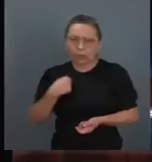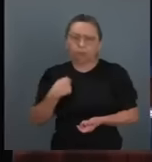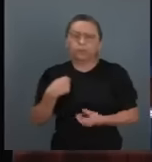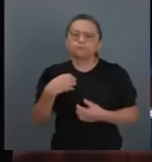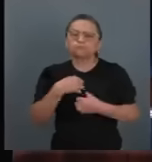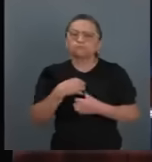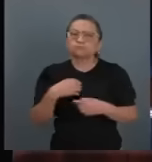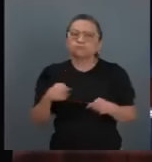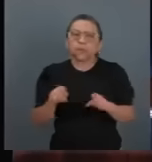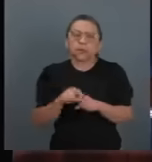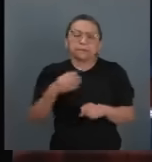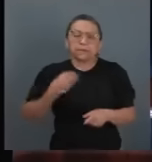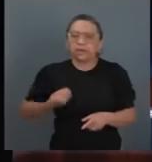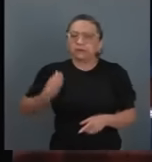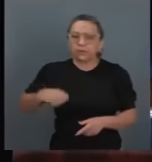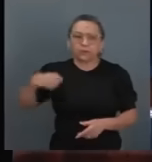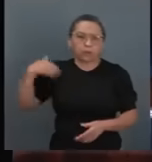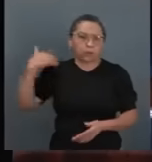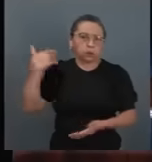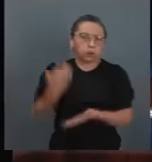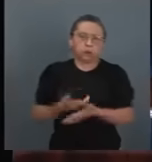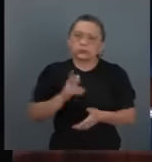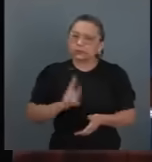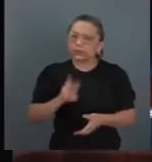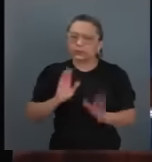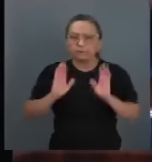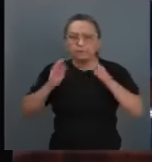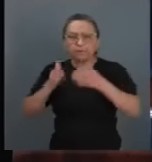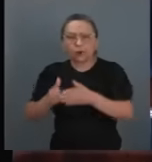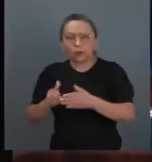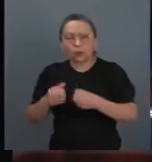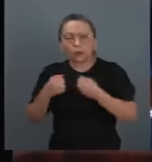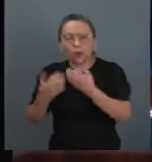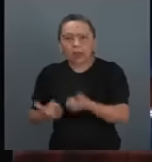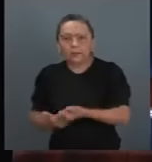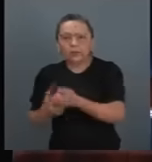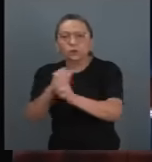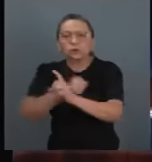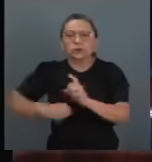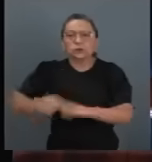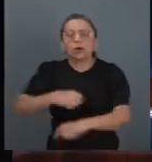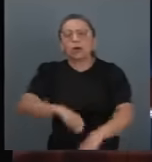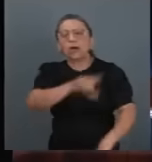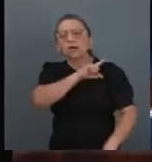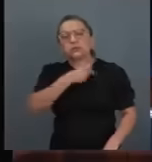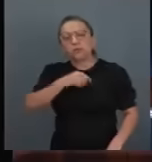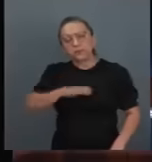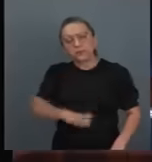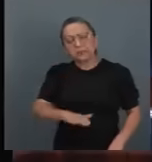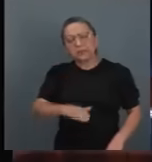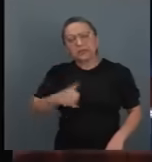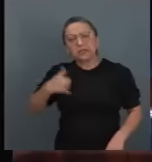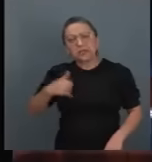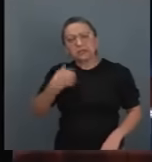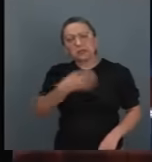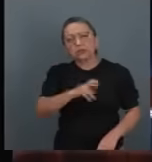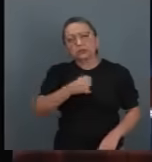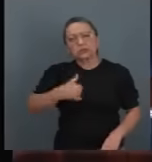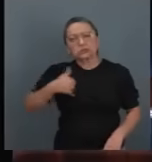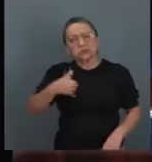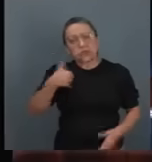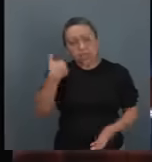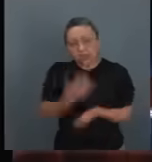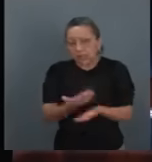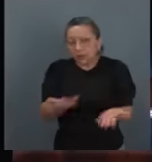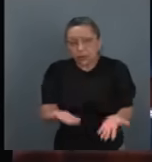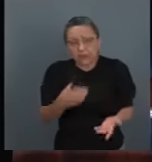minha vida sempre preocupado com o social. Desde que eu era moleque lá, meus 4, 5, 6 anos de idade até hoje,